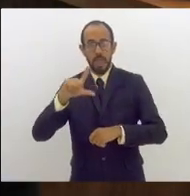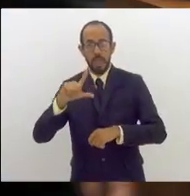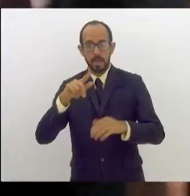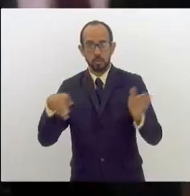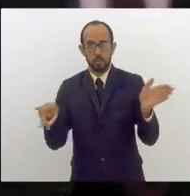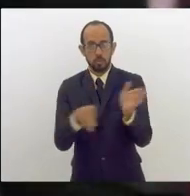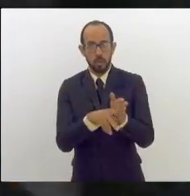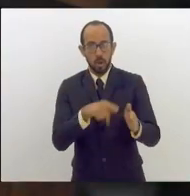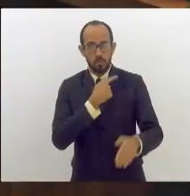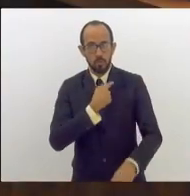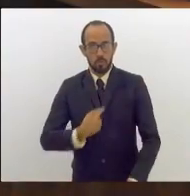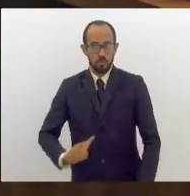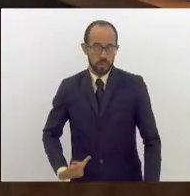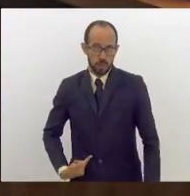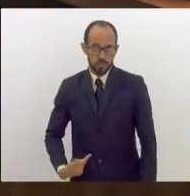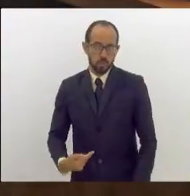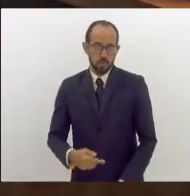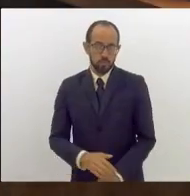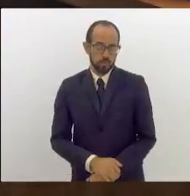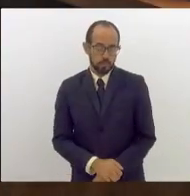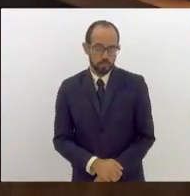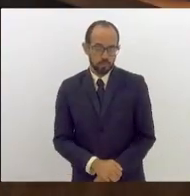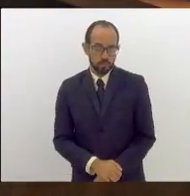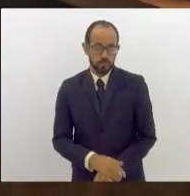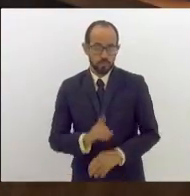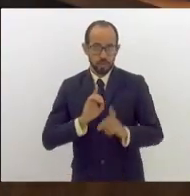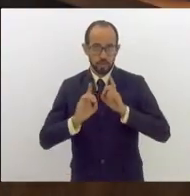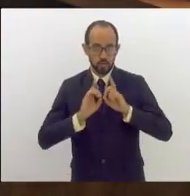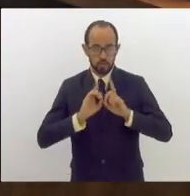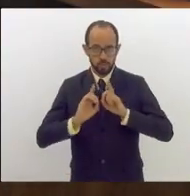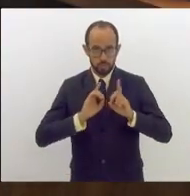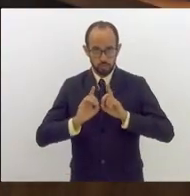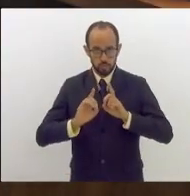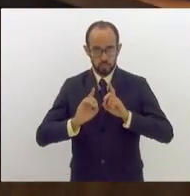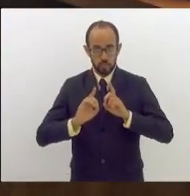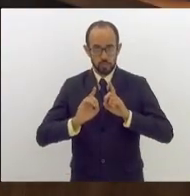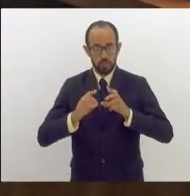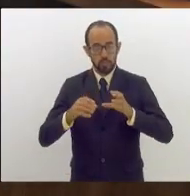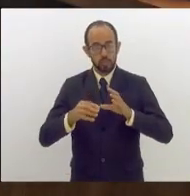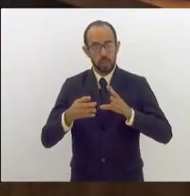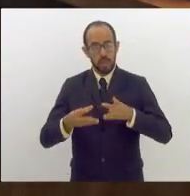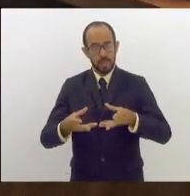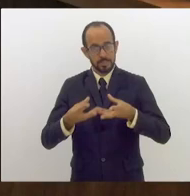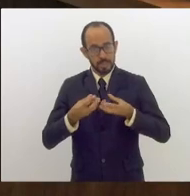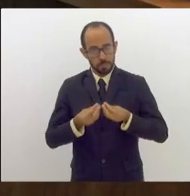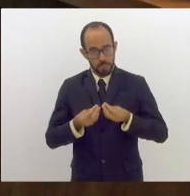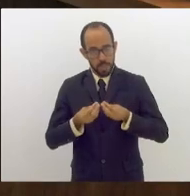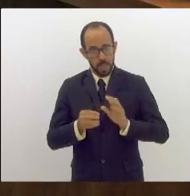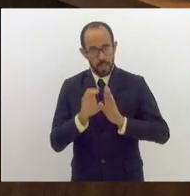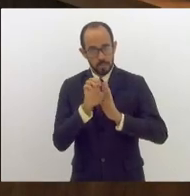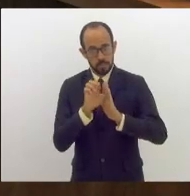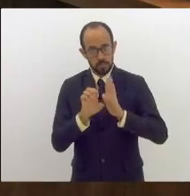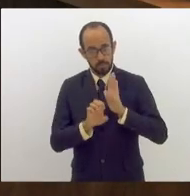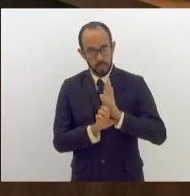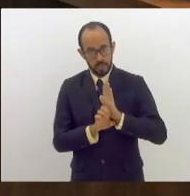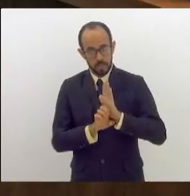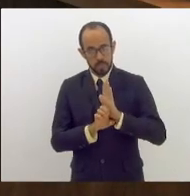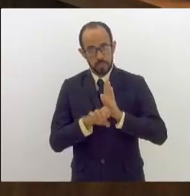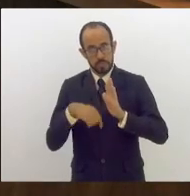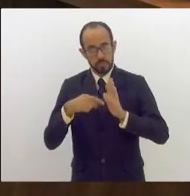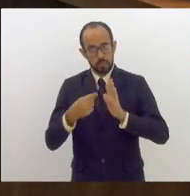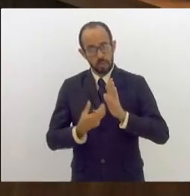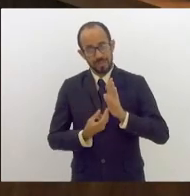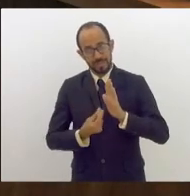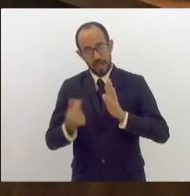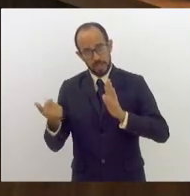Governador para ser discutido receber emendas e novamente sair de pauta